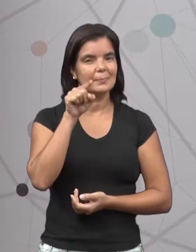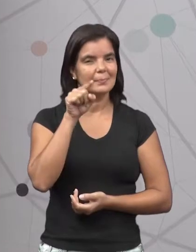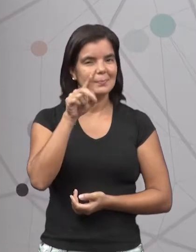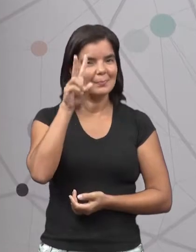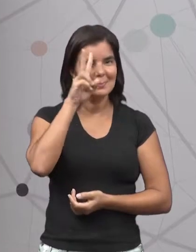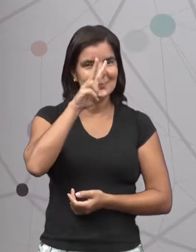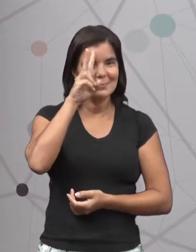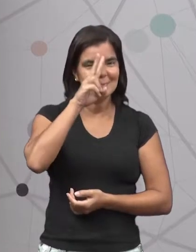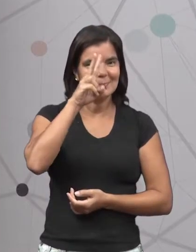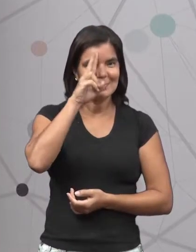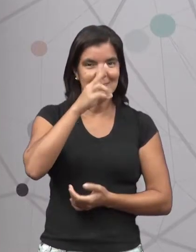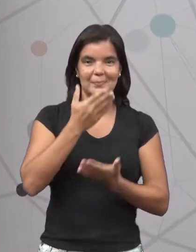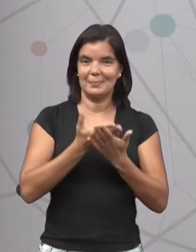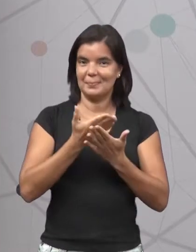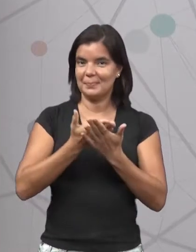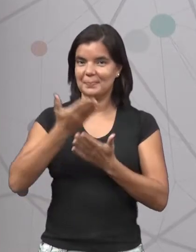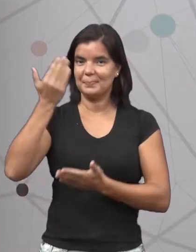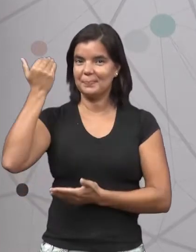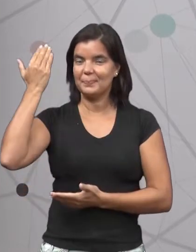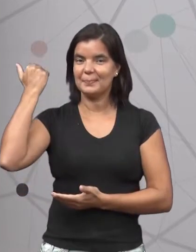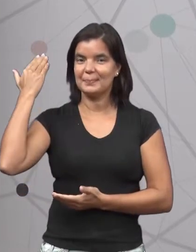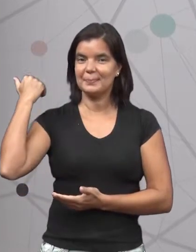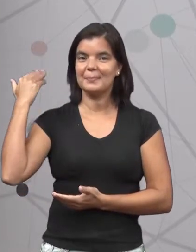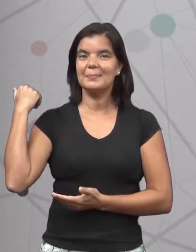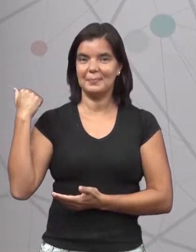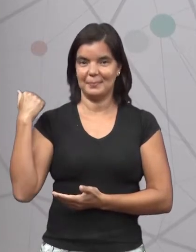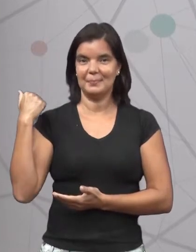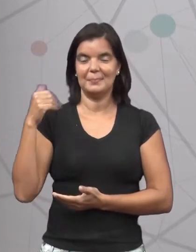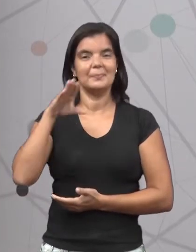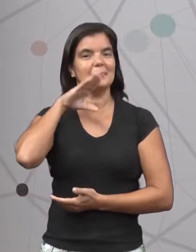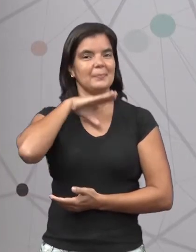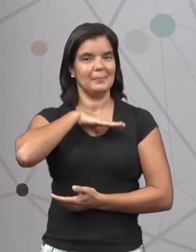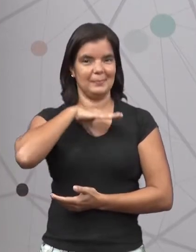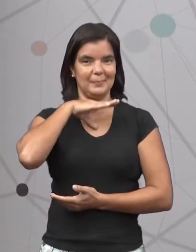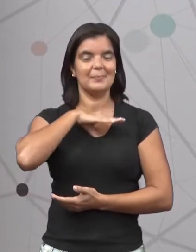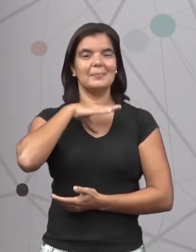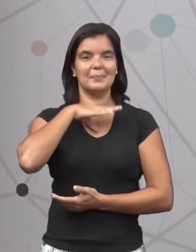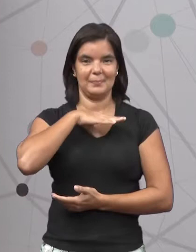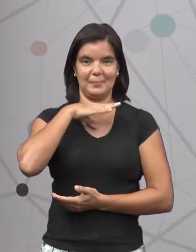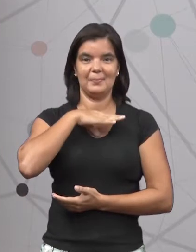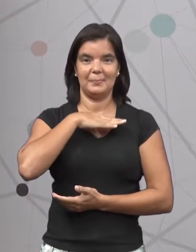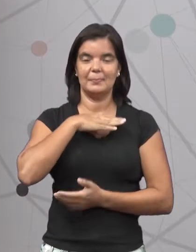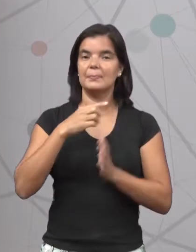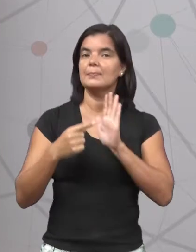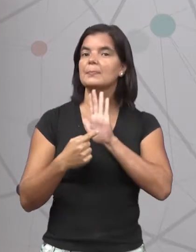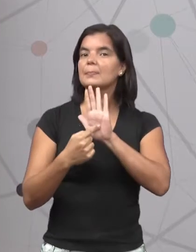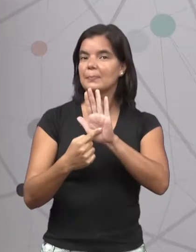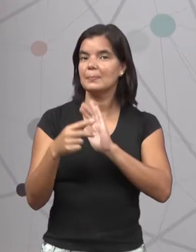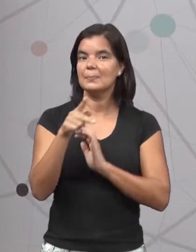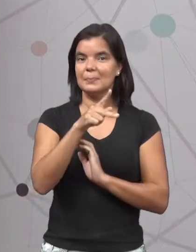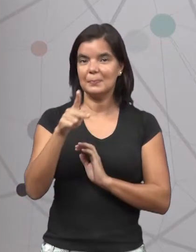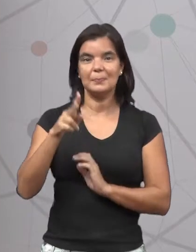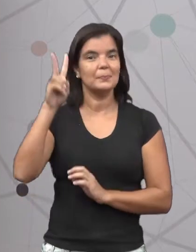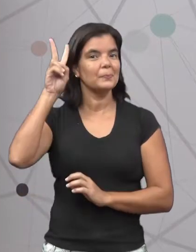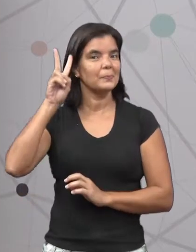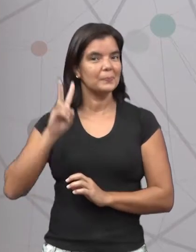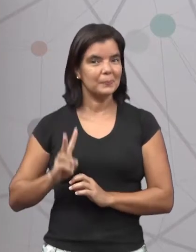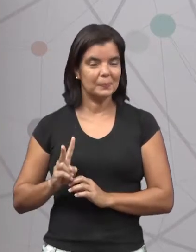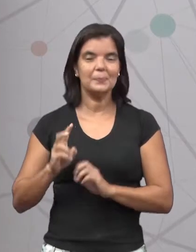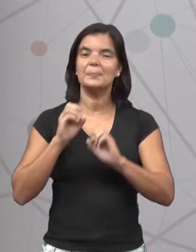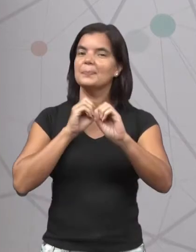Vocês se lembram que na aula passada de língua portuguesa, a professora